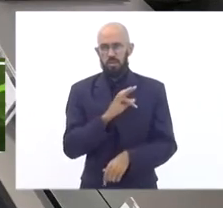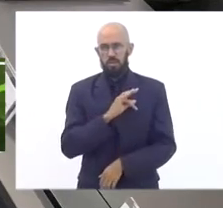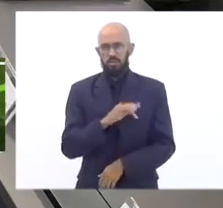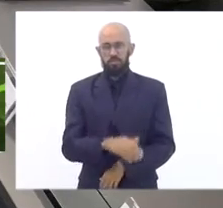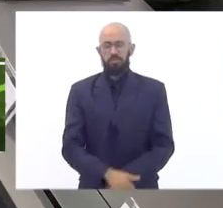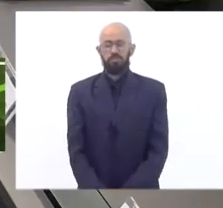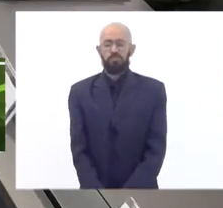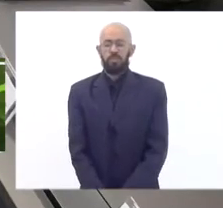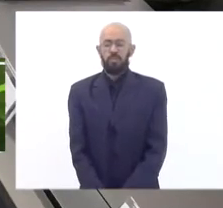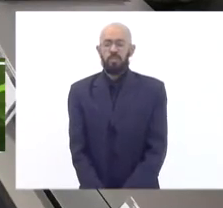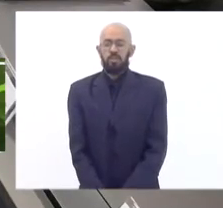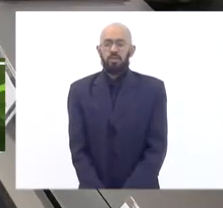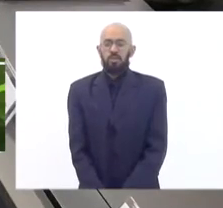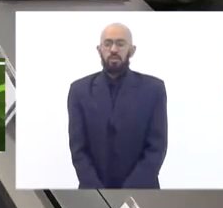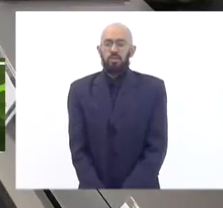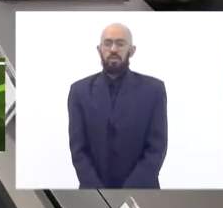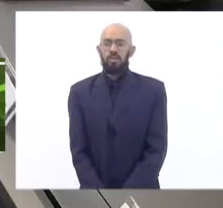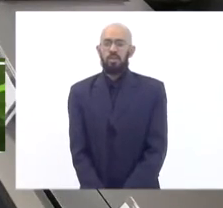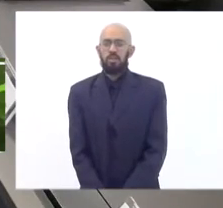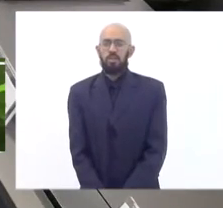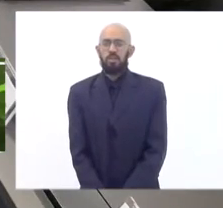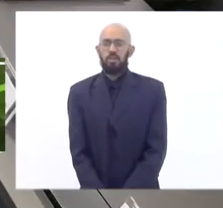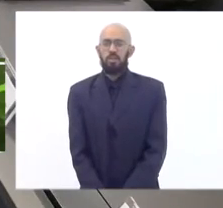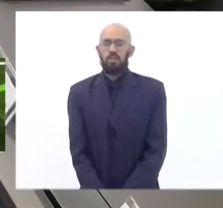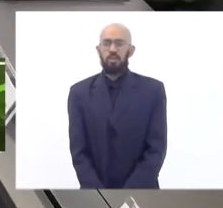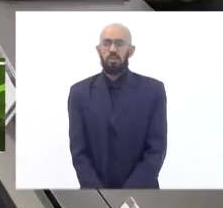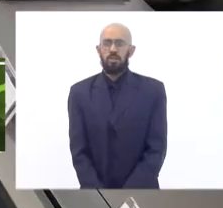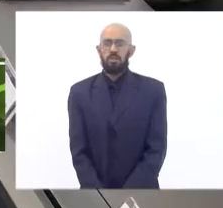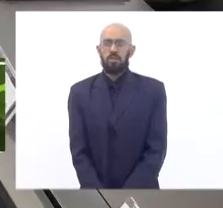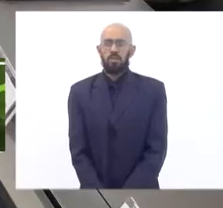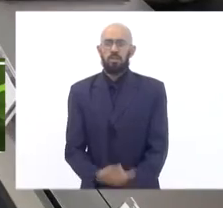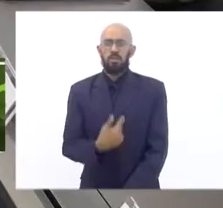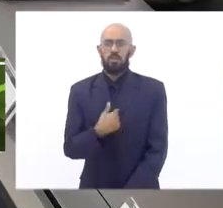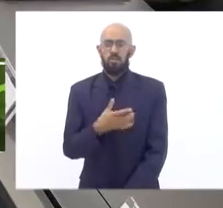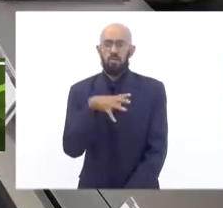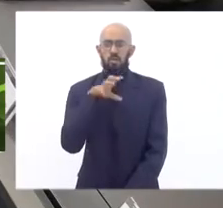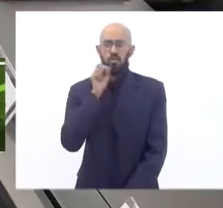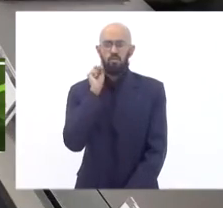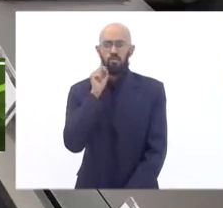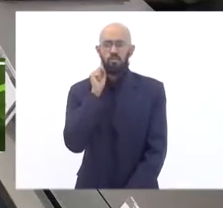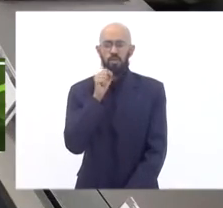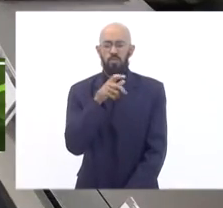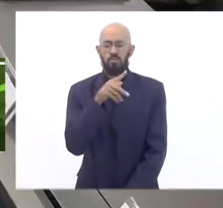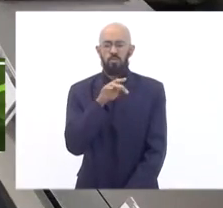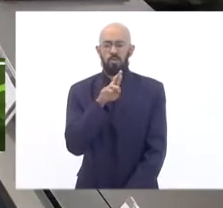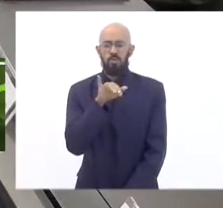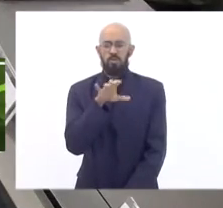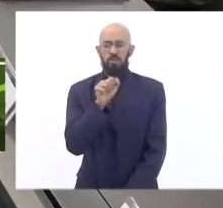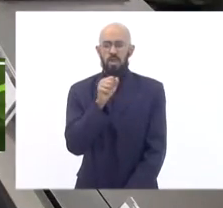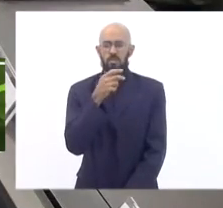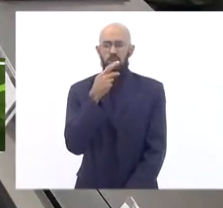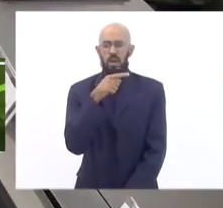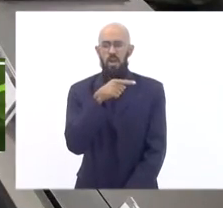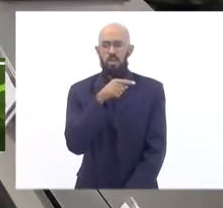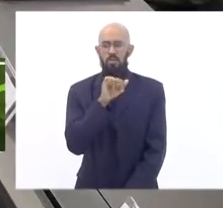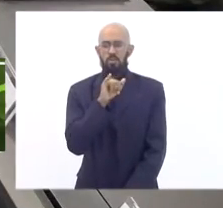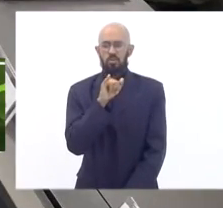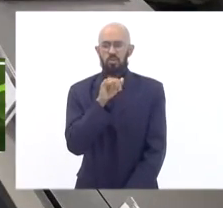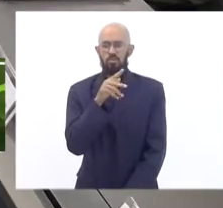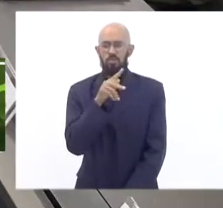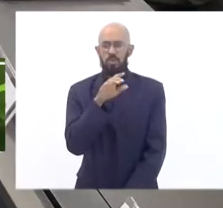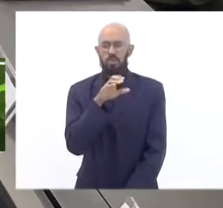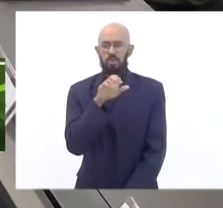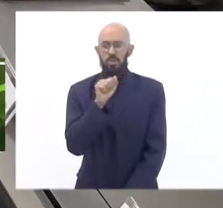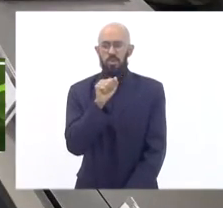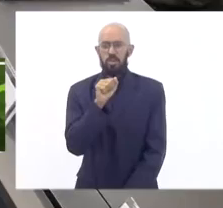Marta. Tá bom. É, eu ouvi a Priscila falando, falou IPCA, né? Que vocês estão utilizando agora, vão utilizar para o reajuste da